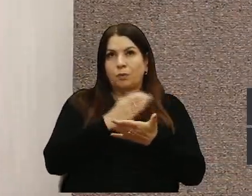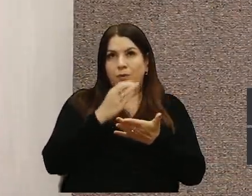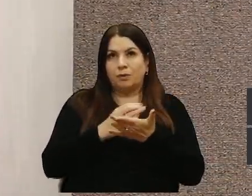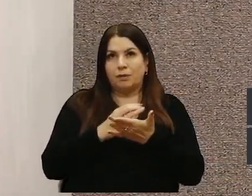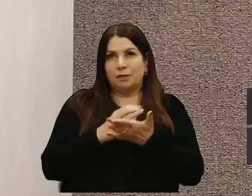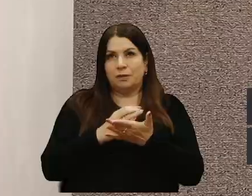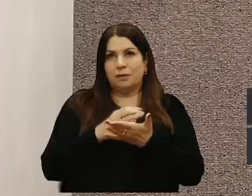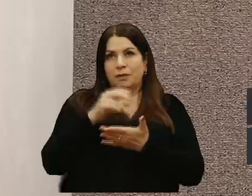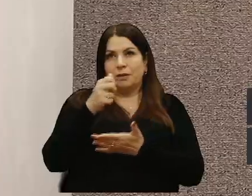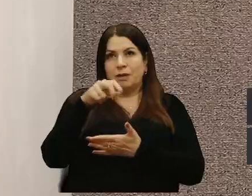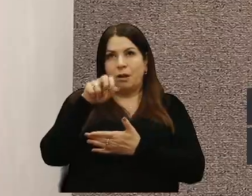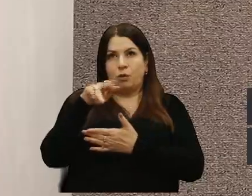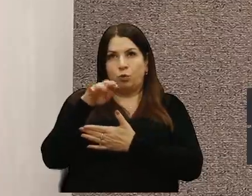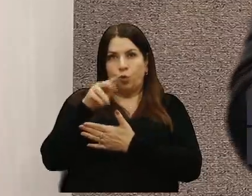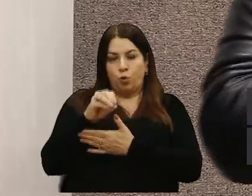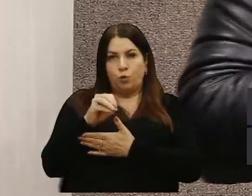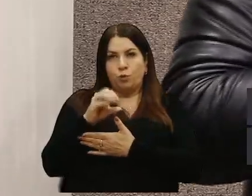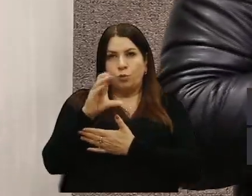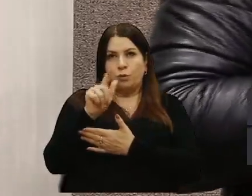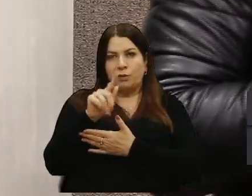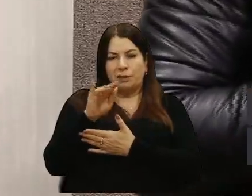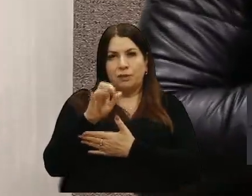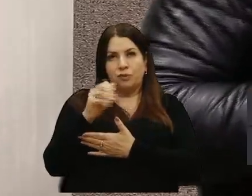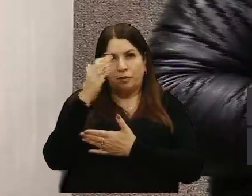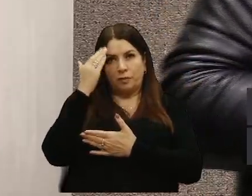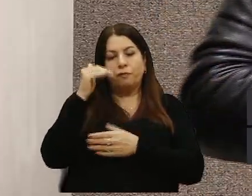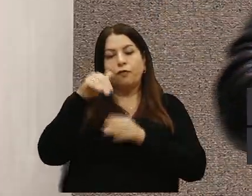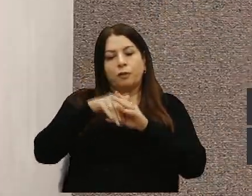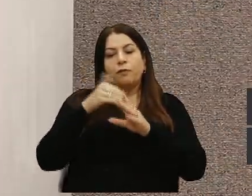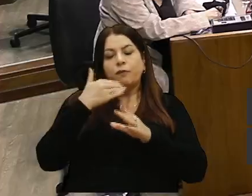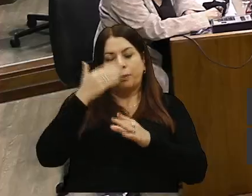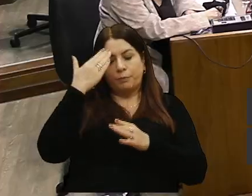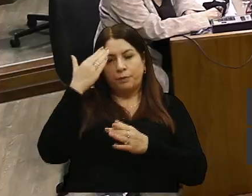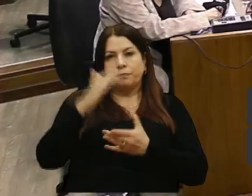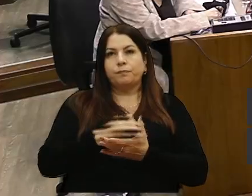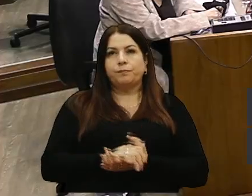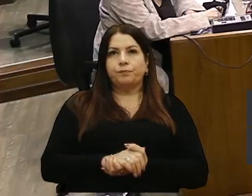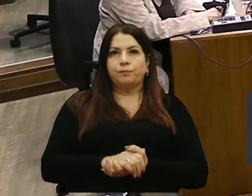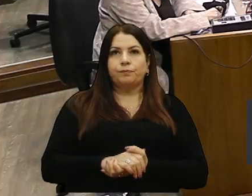do Antônio Gramsci. É só pesquisar lá que as pessoas vão entender. Votarei favorável certamente. Obrigado. Obrigado, vereador Caleb. Declaração.